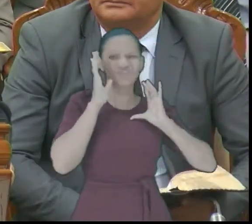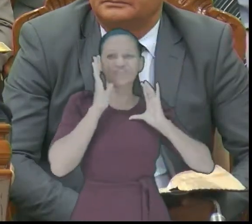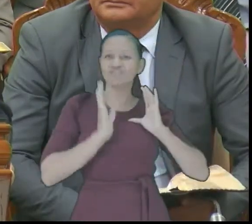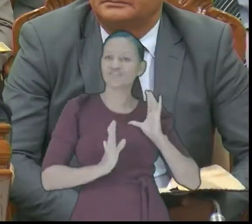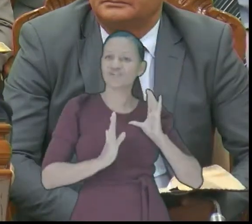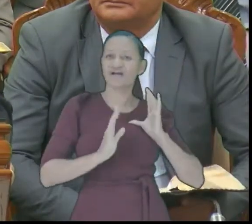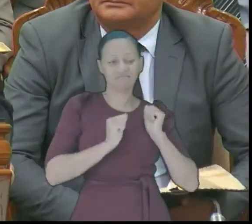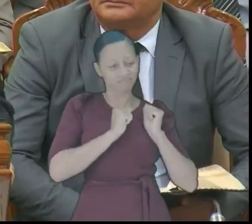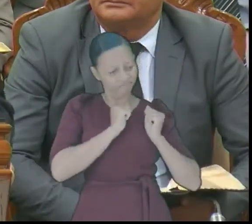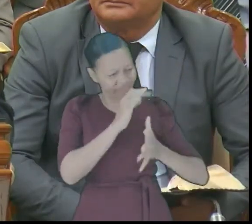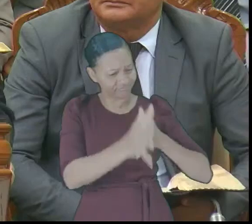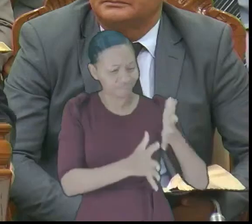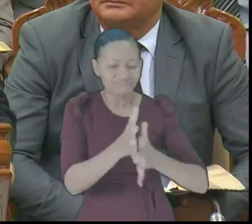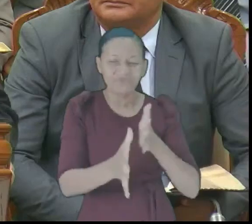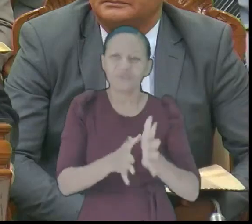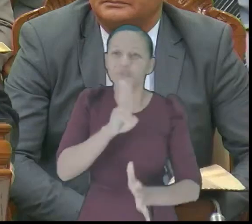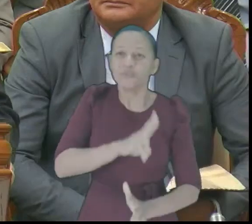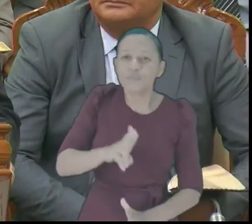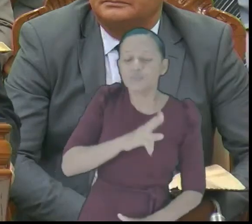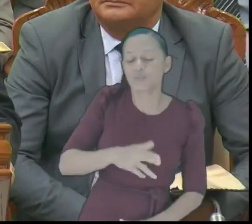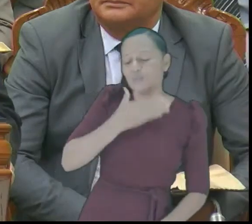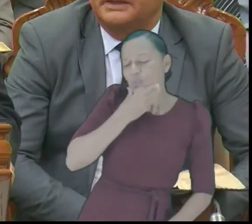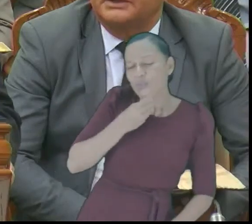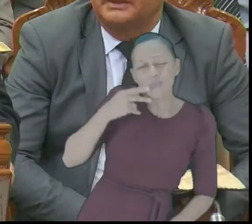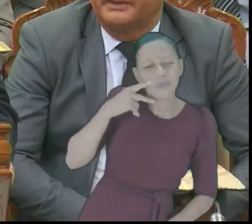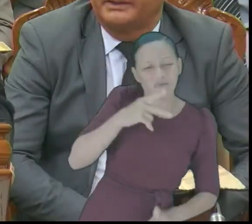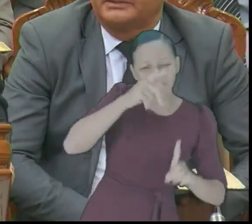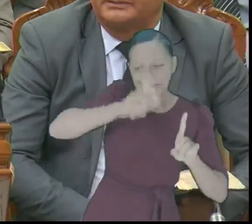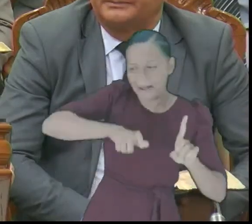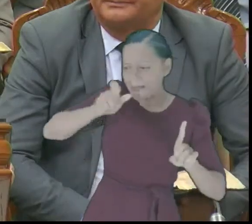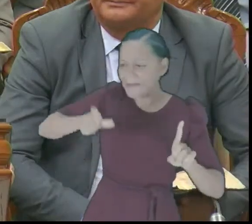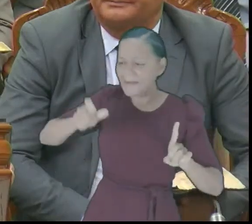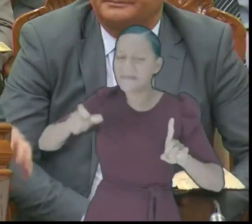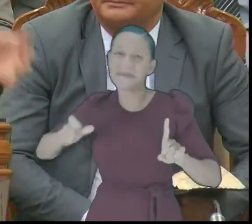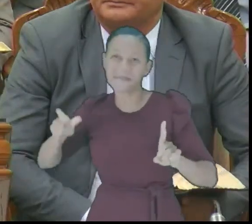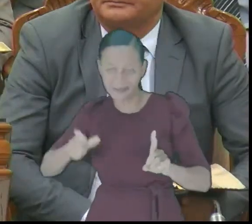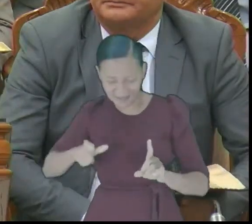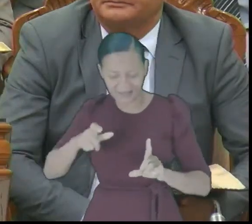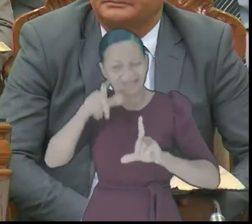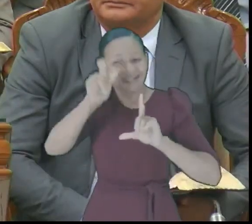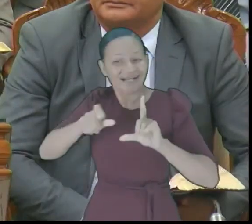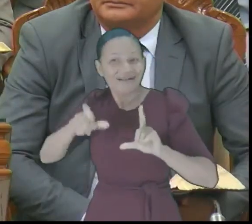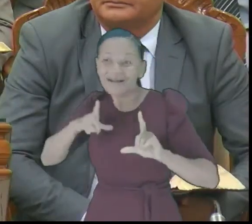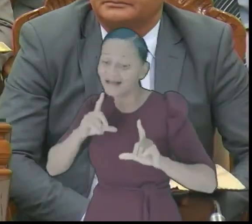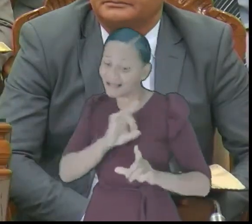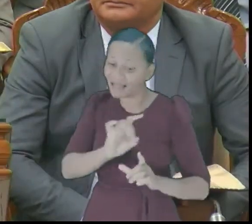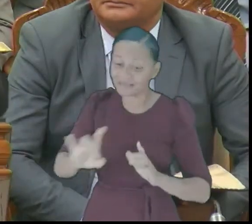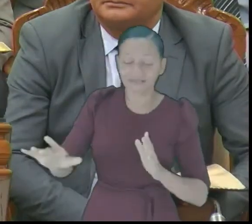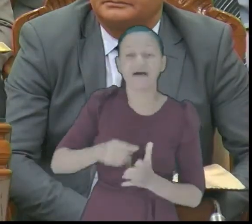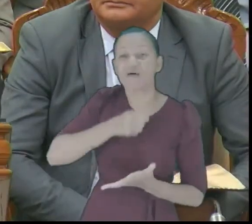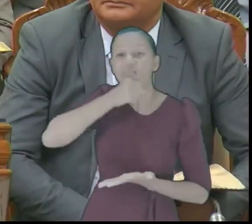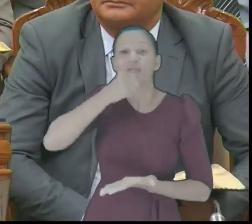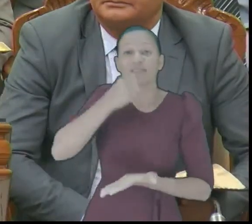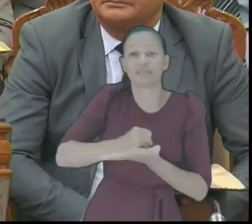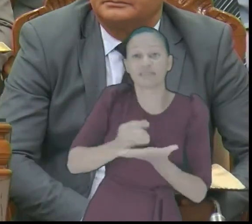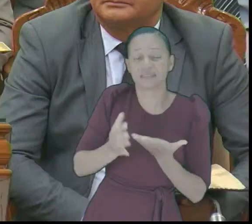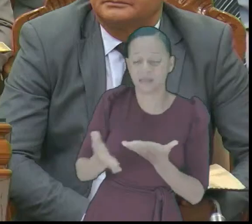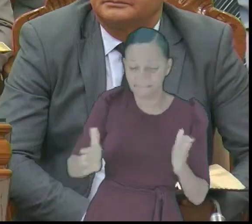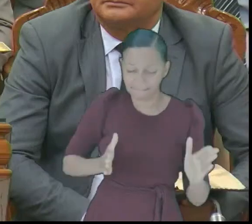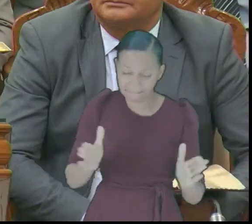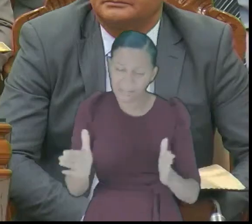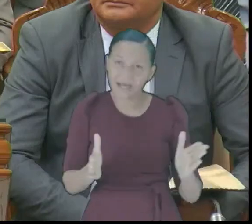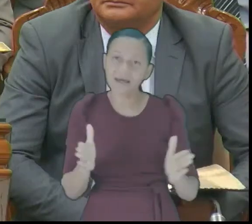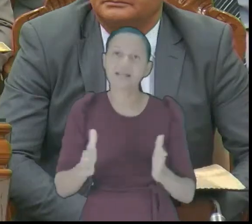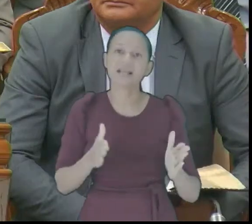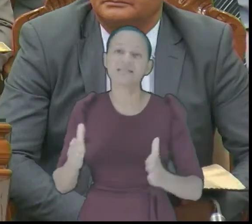pela boca dos profetas do Antigo Testamento. Essa era do derramamento do Espírito Santo, ela